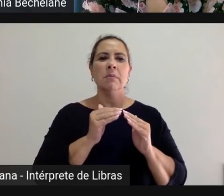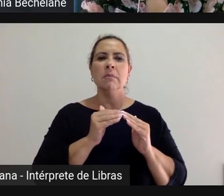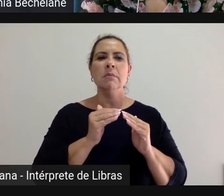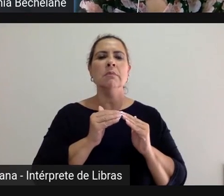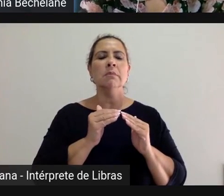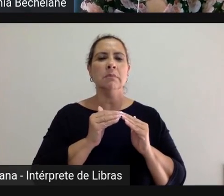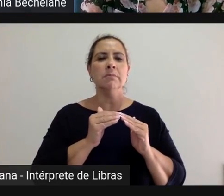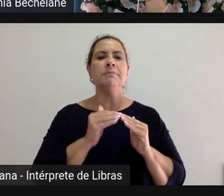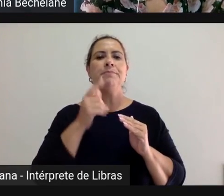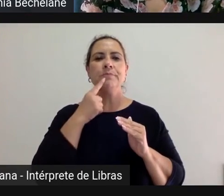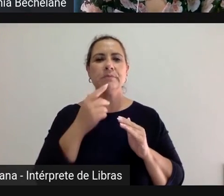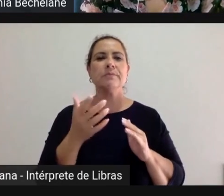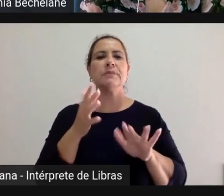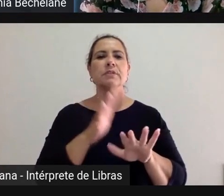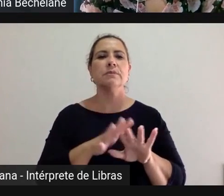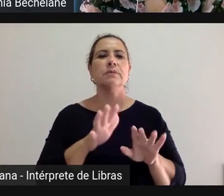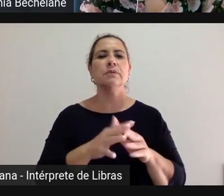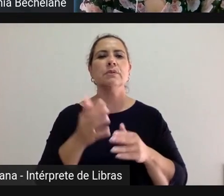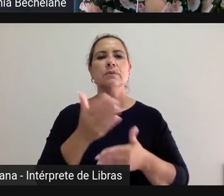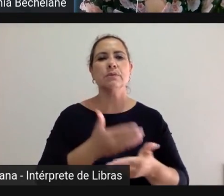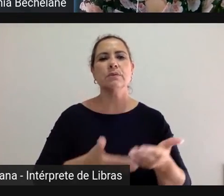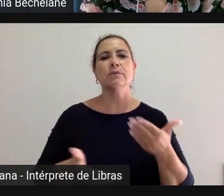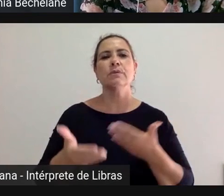é incluir isso